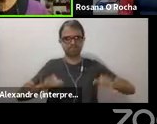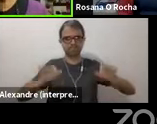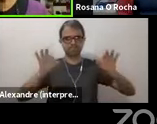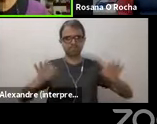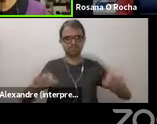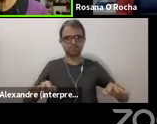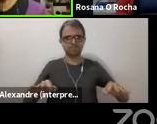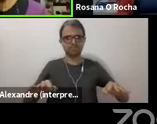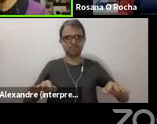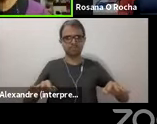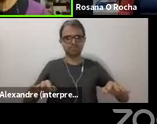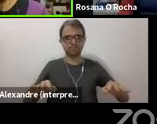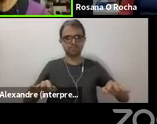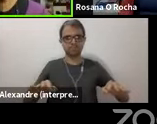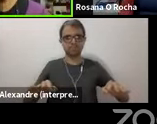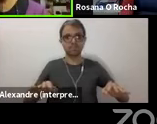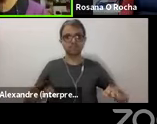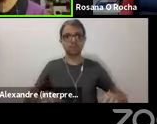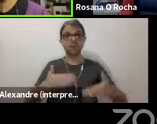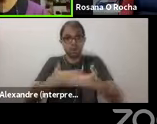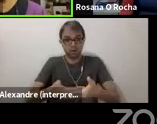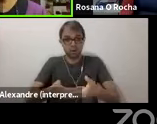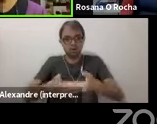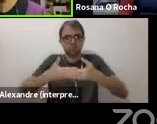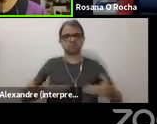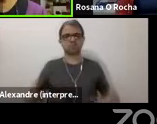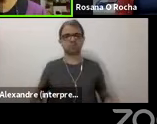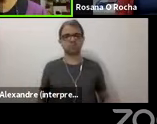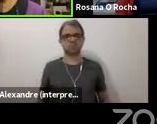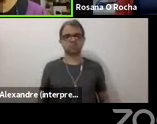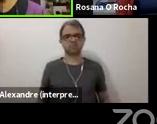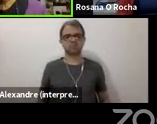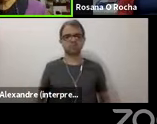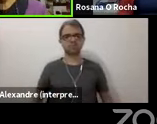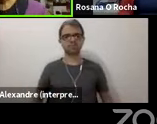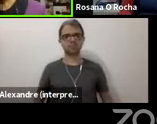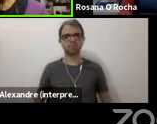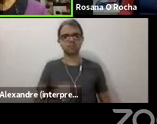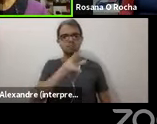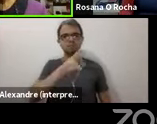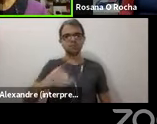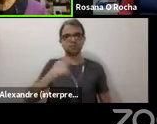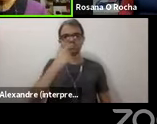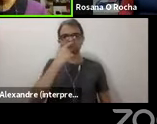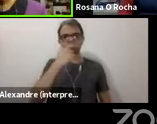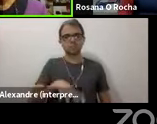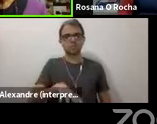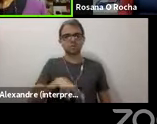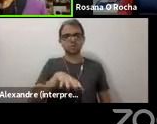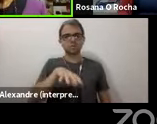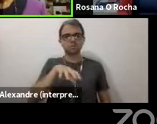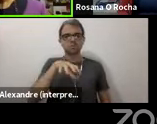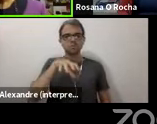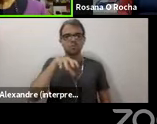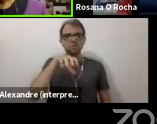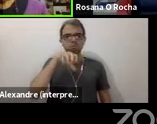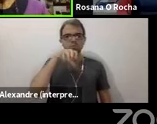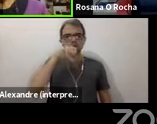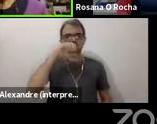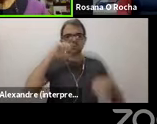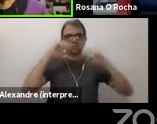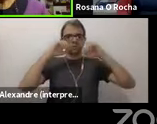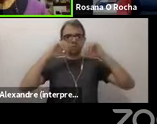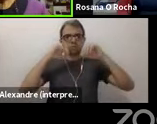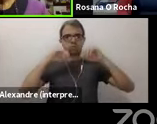uma respiração para a gente estar bem presente nesse momento aqui, tá? Então, vamos respirar, inspirar em